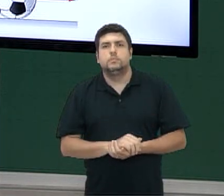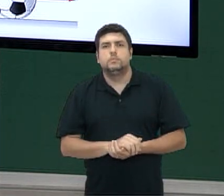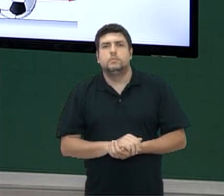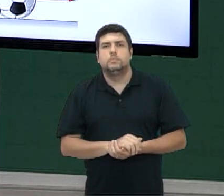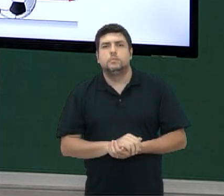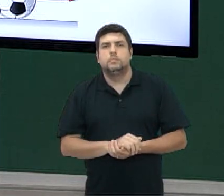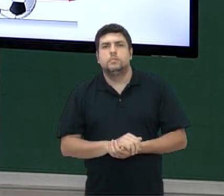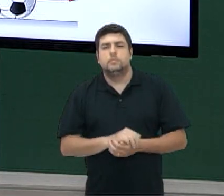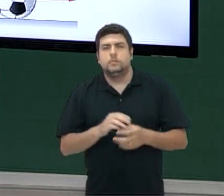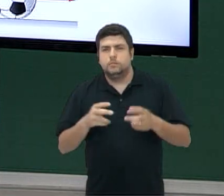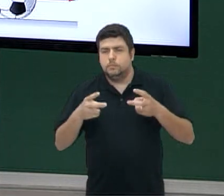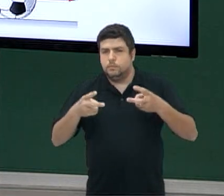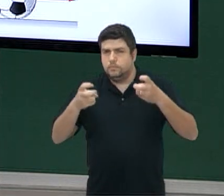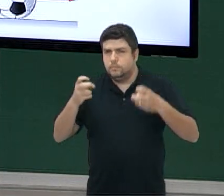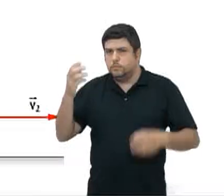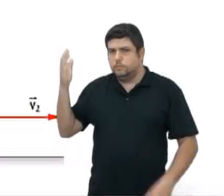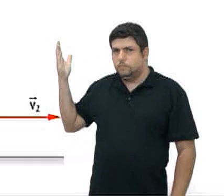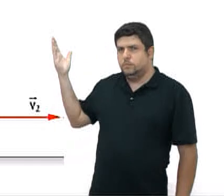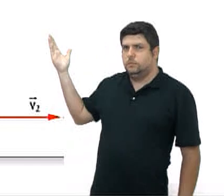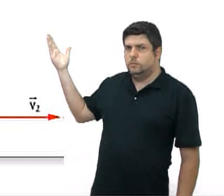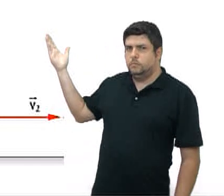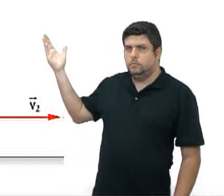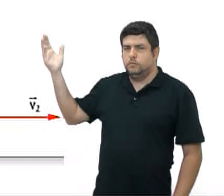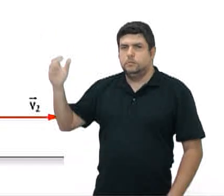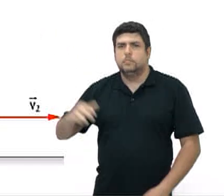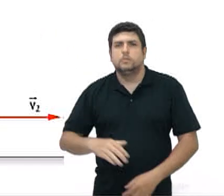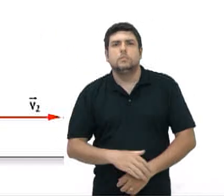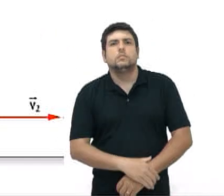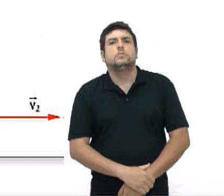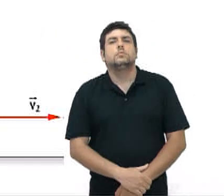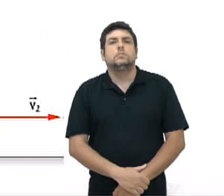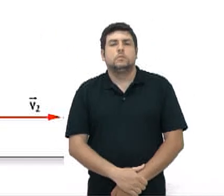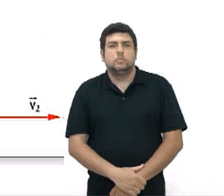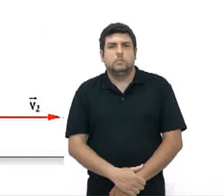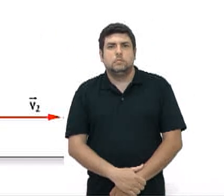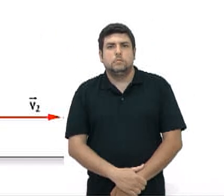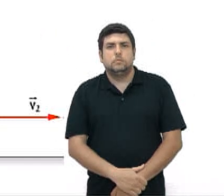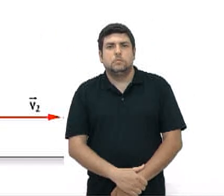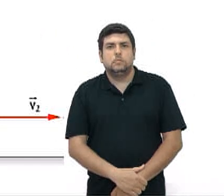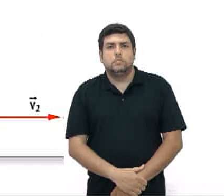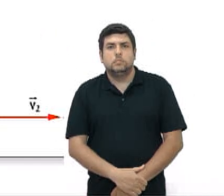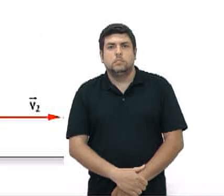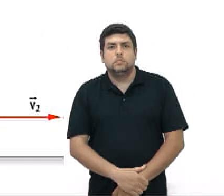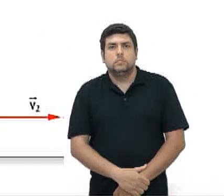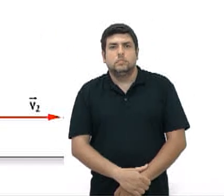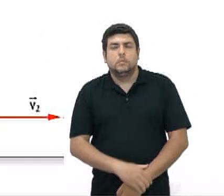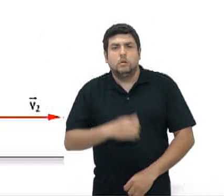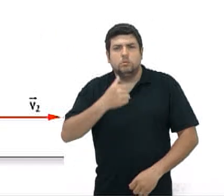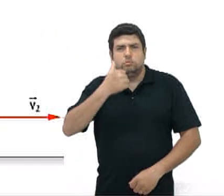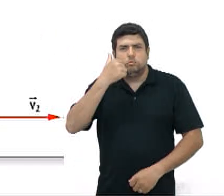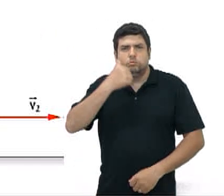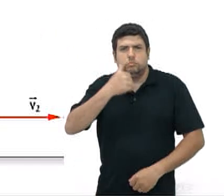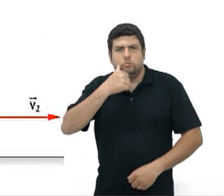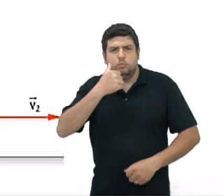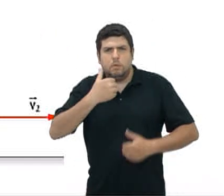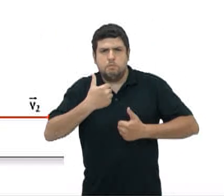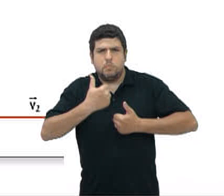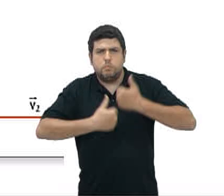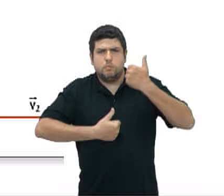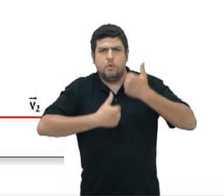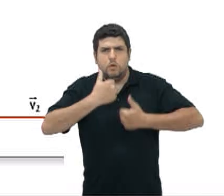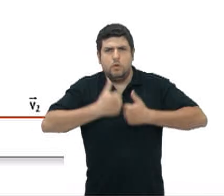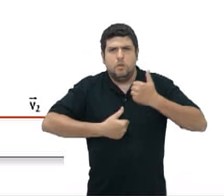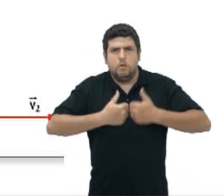esse exemplo. Vamos considerar que uma jogadora de futebol chuta uma bola de futebol que faz com que